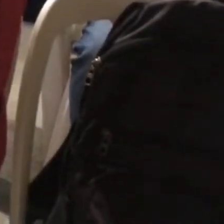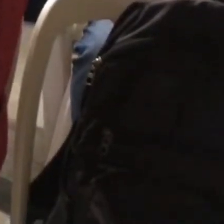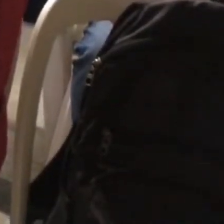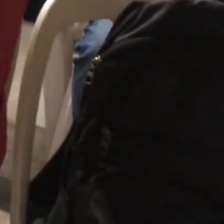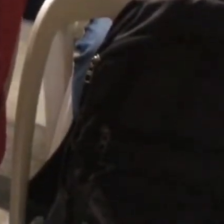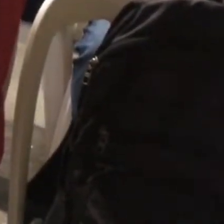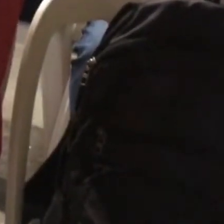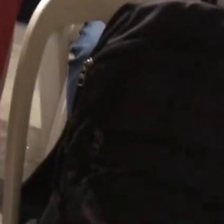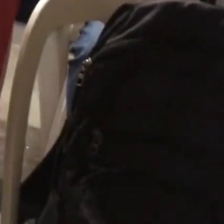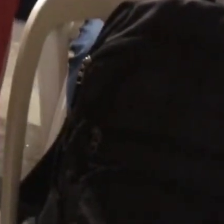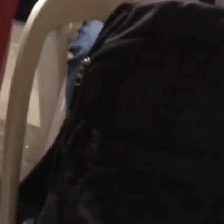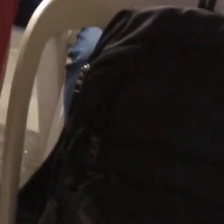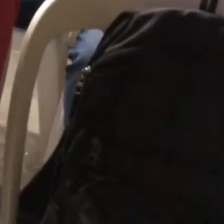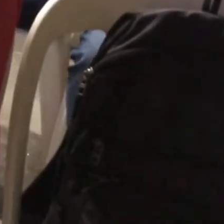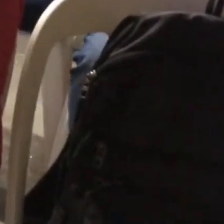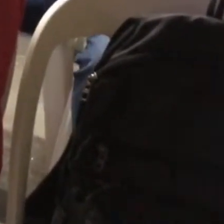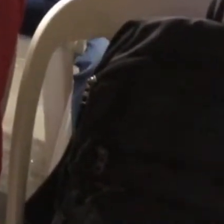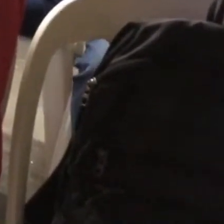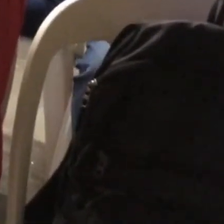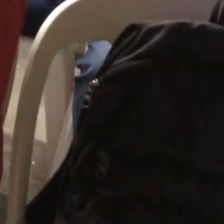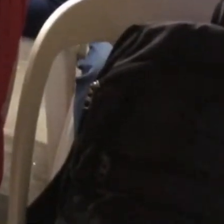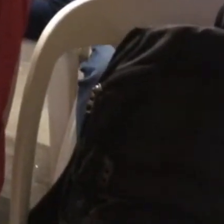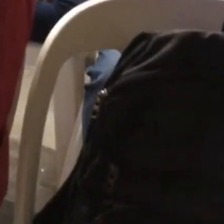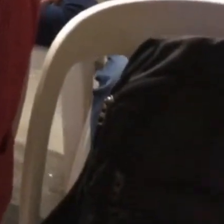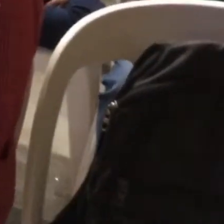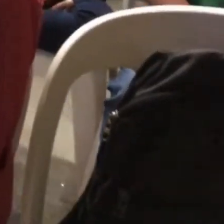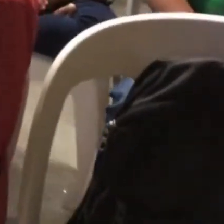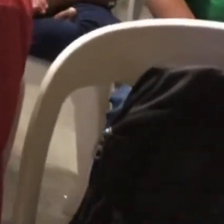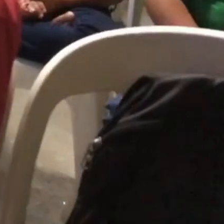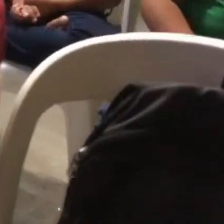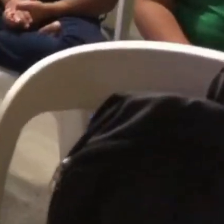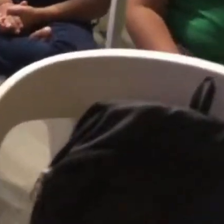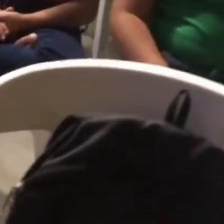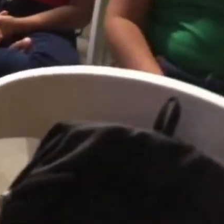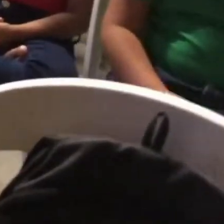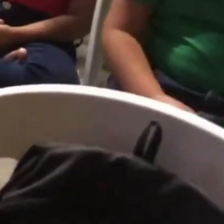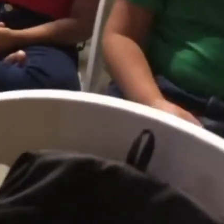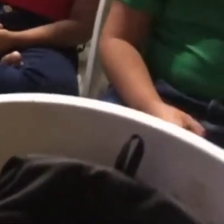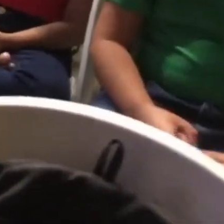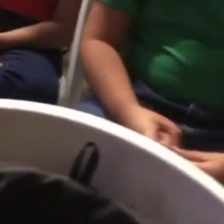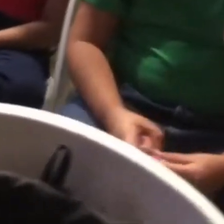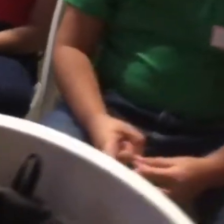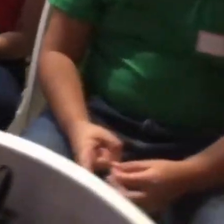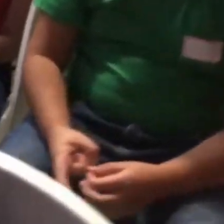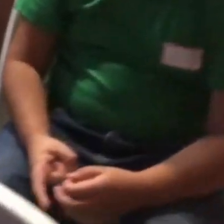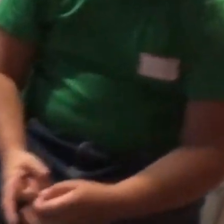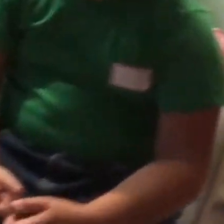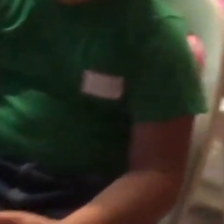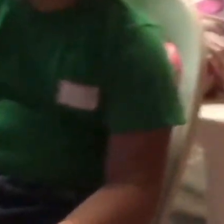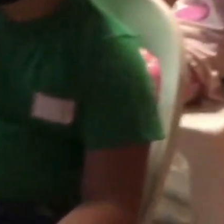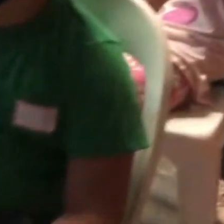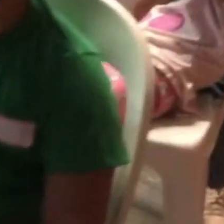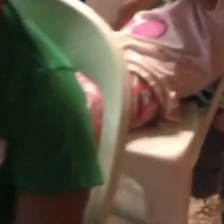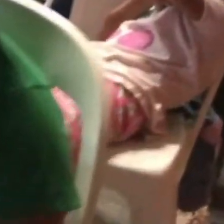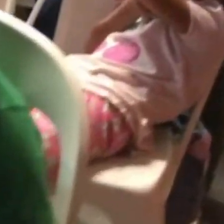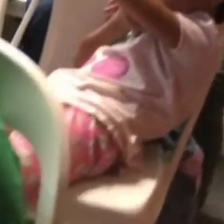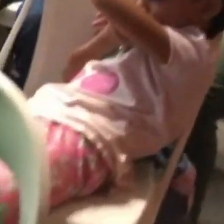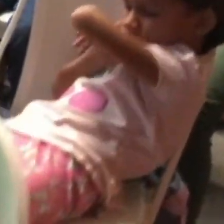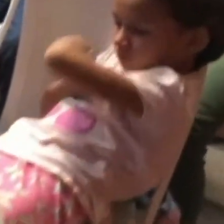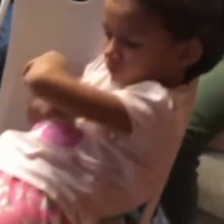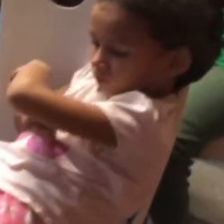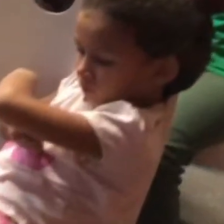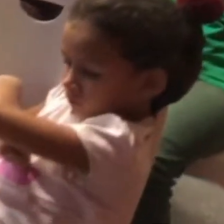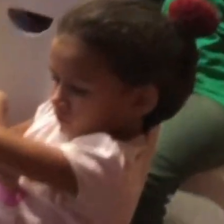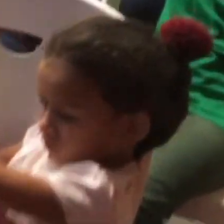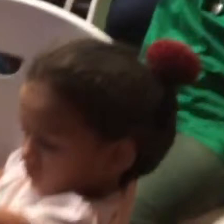Deus não diz que aos inteligentes, não. Ele diz ao marido, para o marido. A mulher respeite esse homem. E olha que interessante.